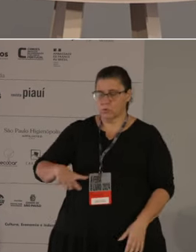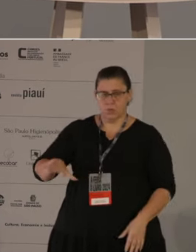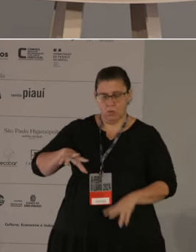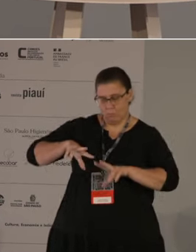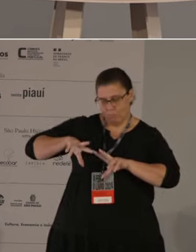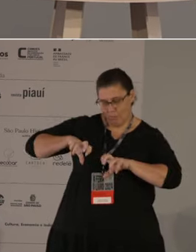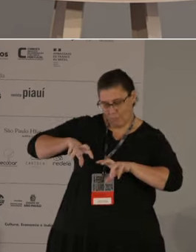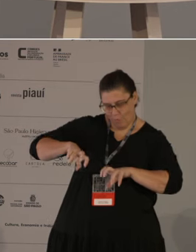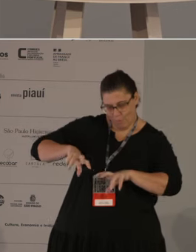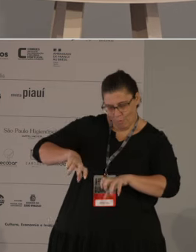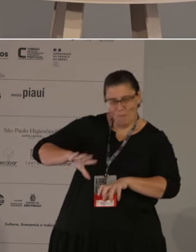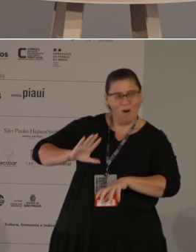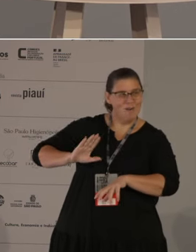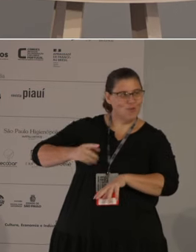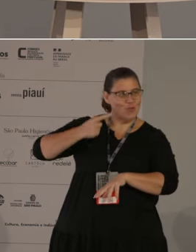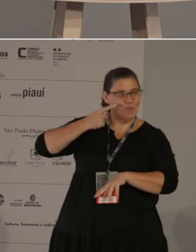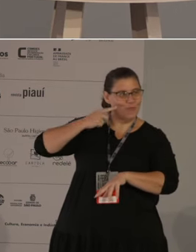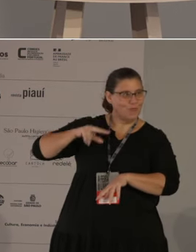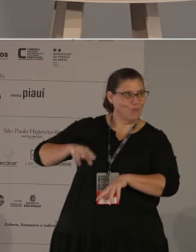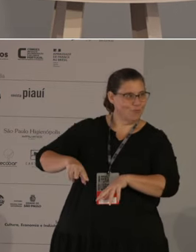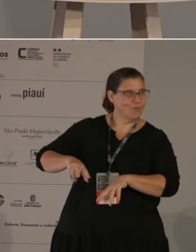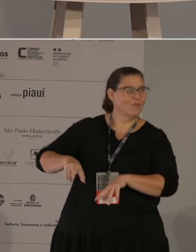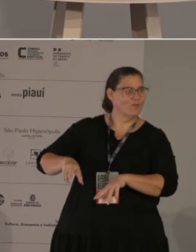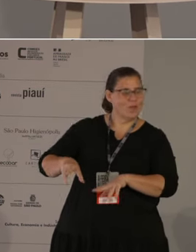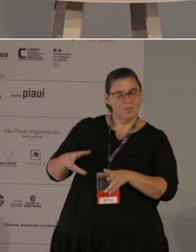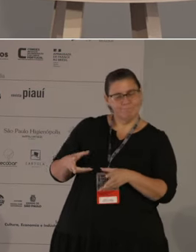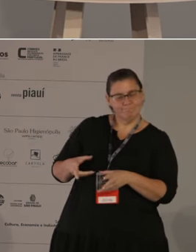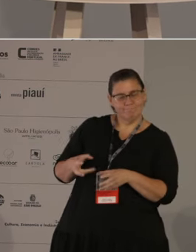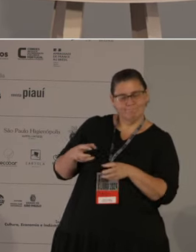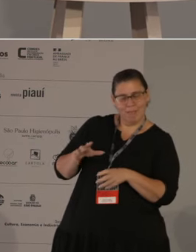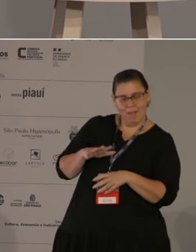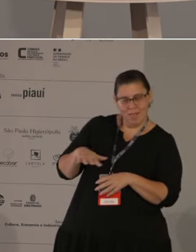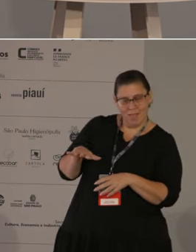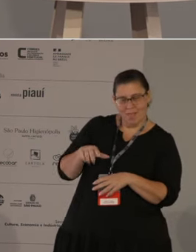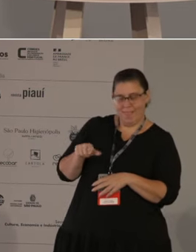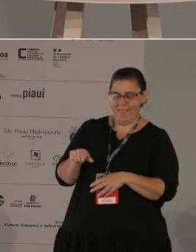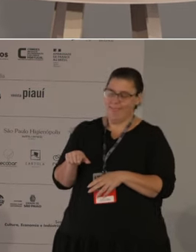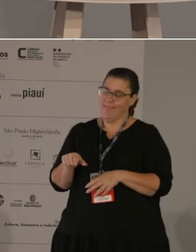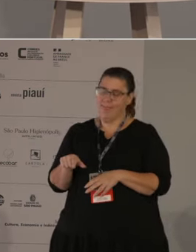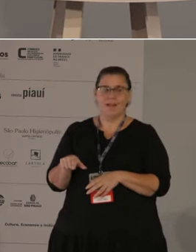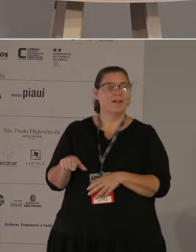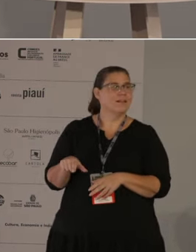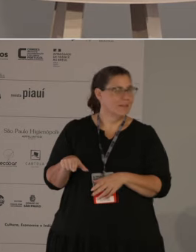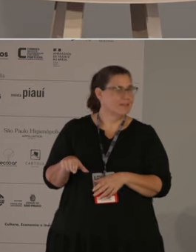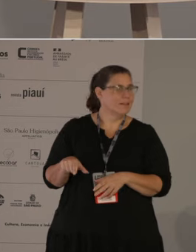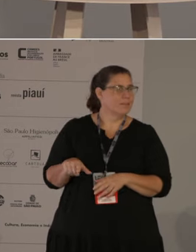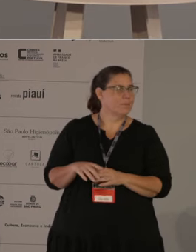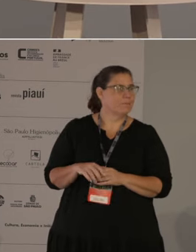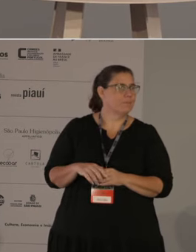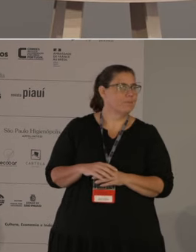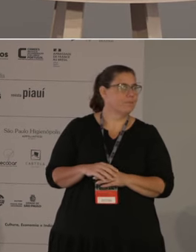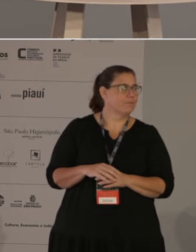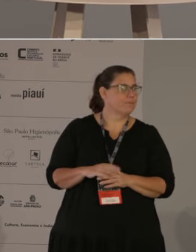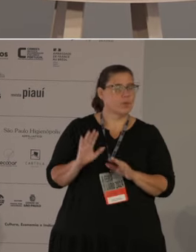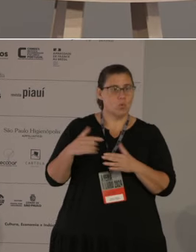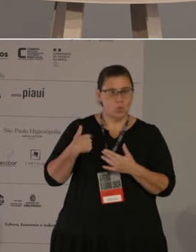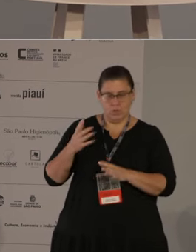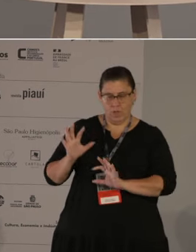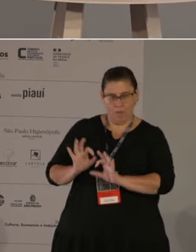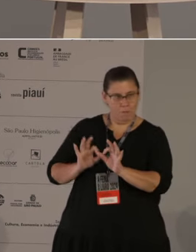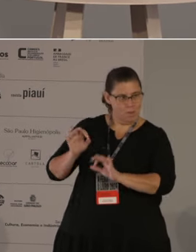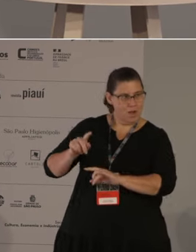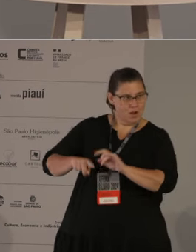olham com um certo olhar. Né? Assim, eu lembro de... Fui, quando eu estava preparando essa